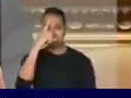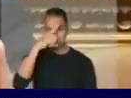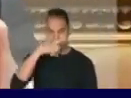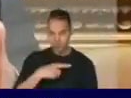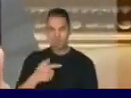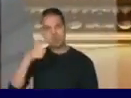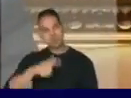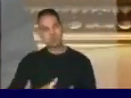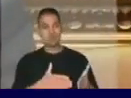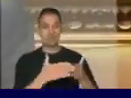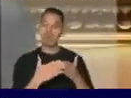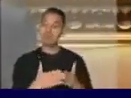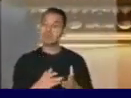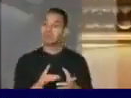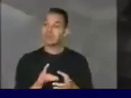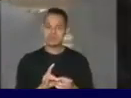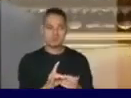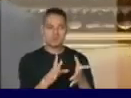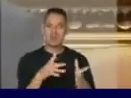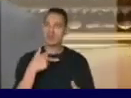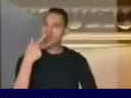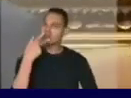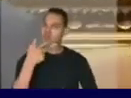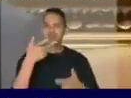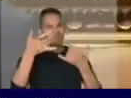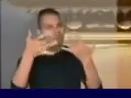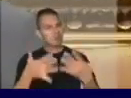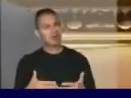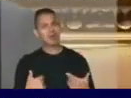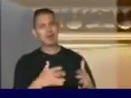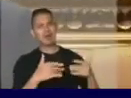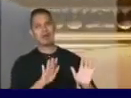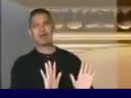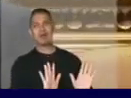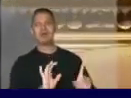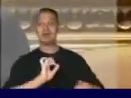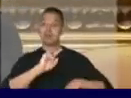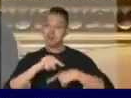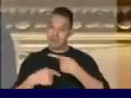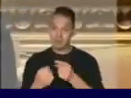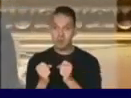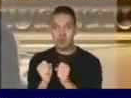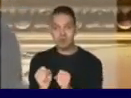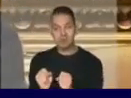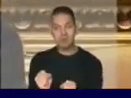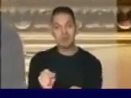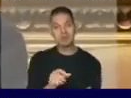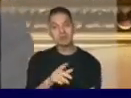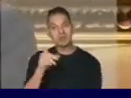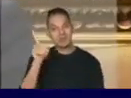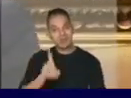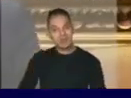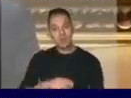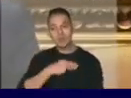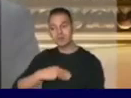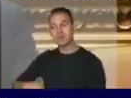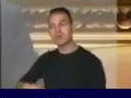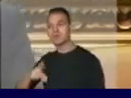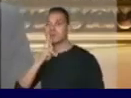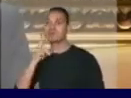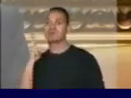apelo, mas vou garantir a fala do deputado Glauber e depois até posso passar imediatamente a palavra ao ministro e